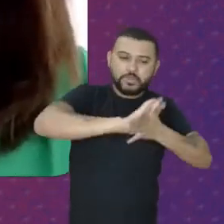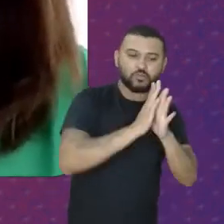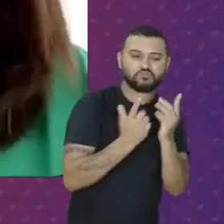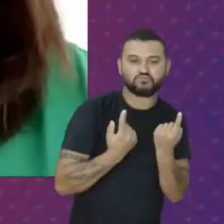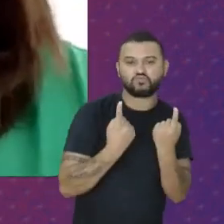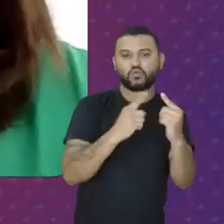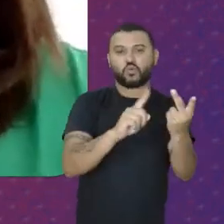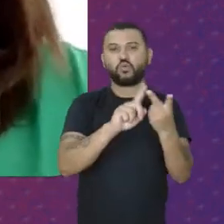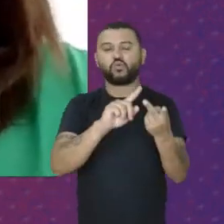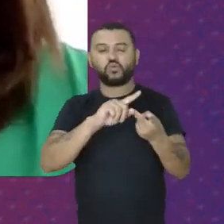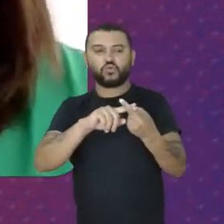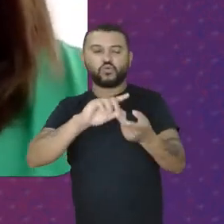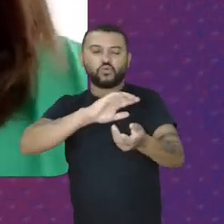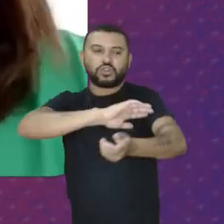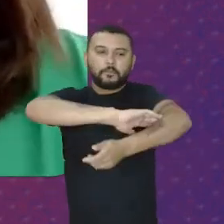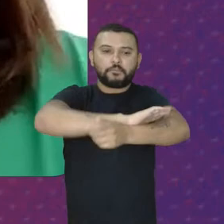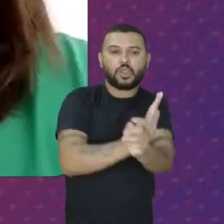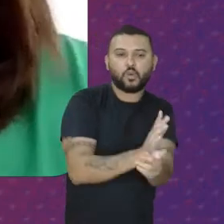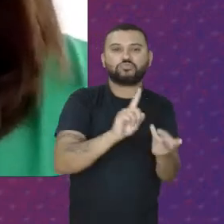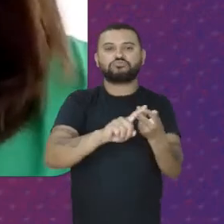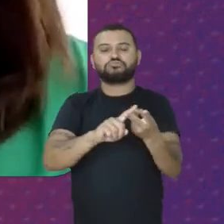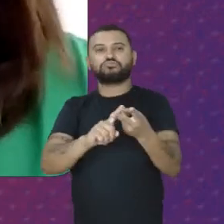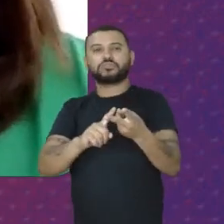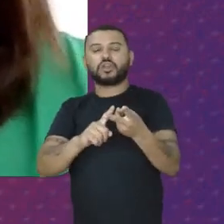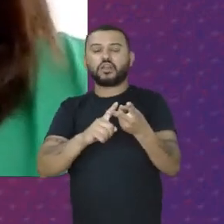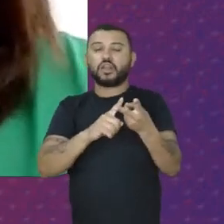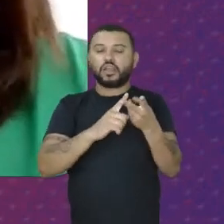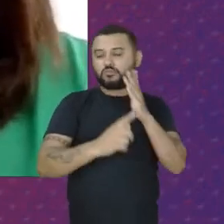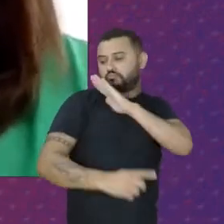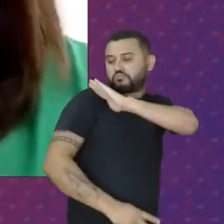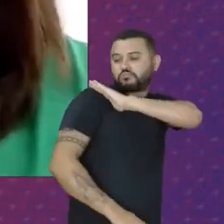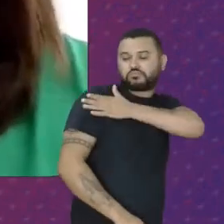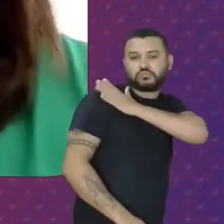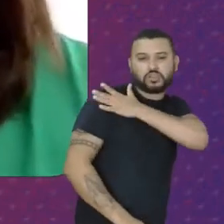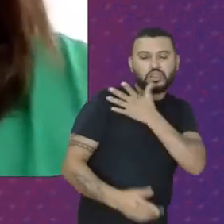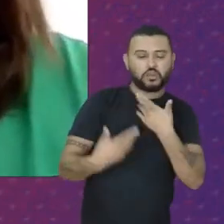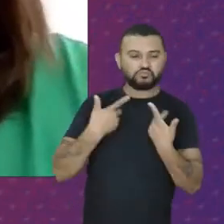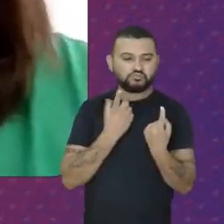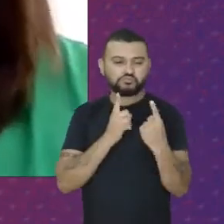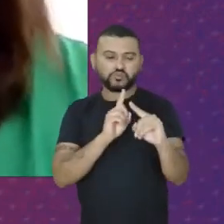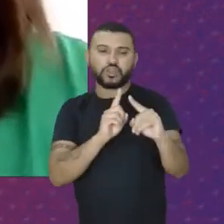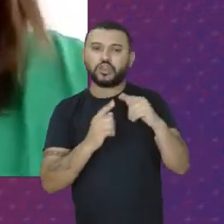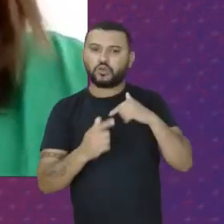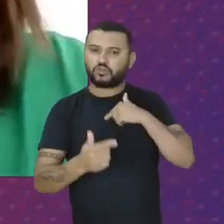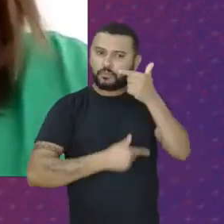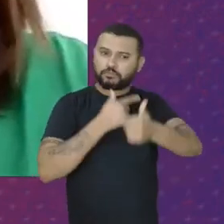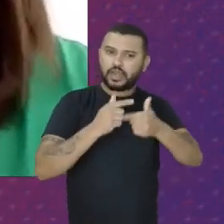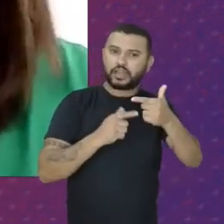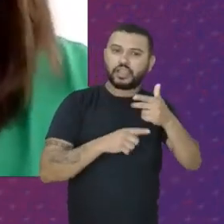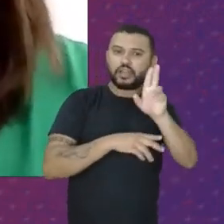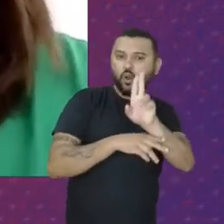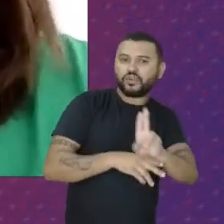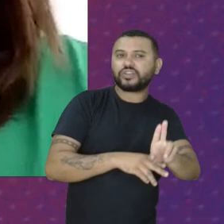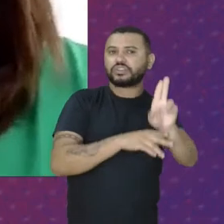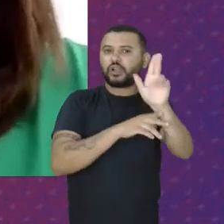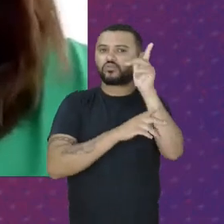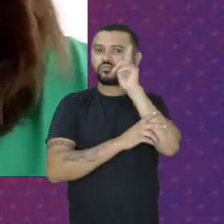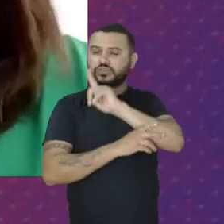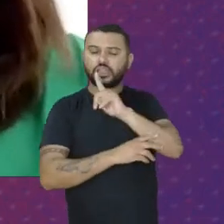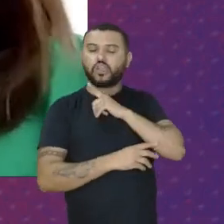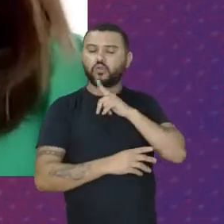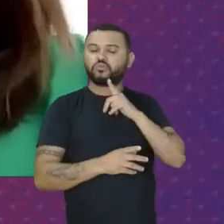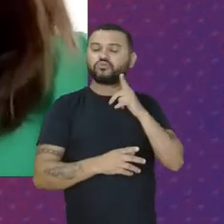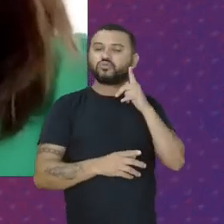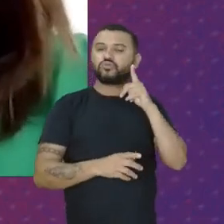a discriminação, consegui atuar no movimento estudantil secundarista, universitário, me